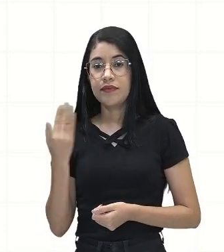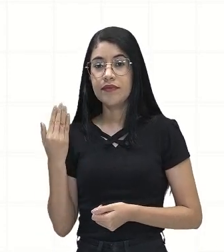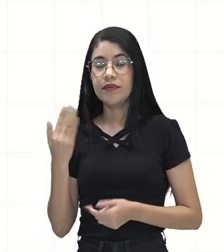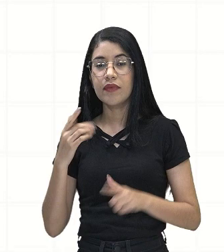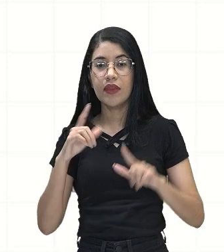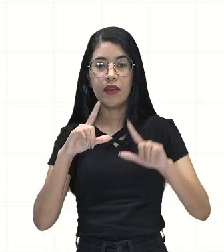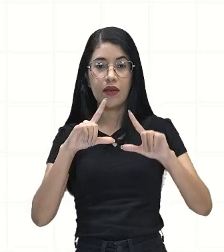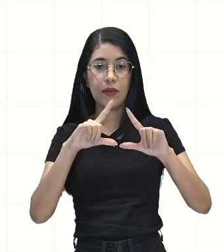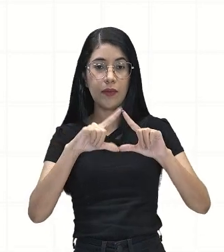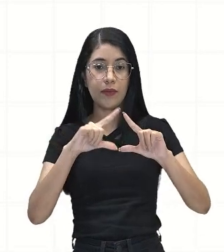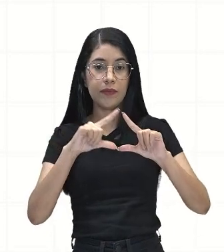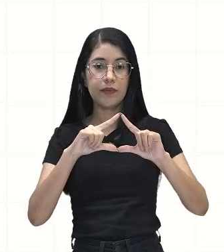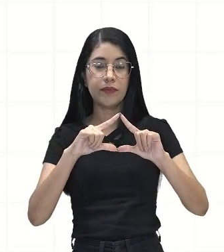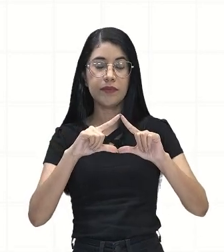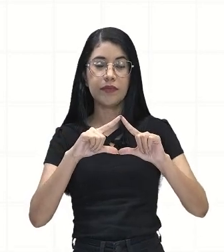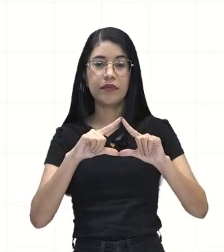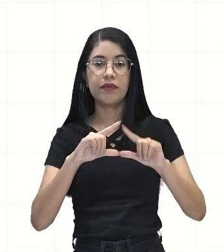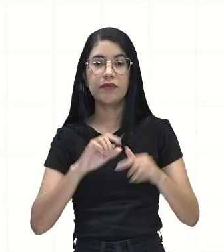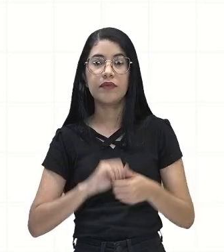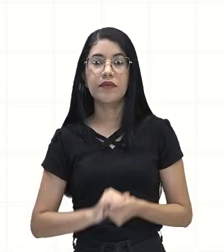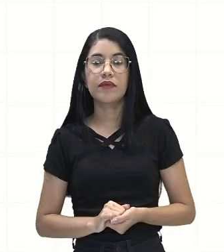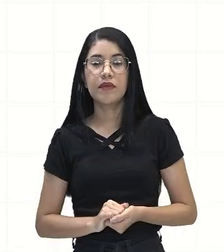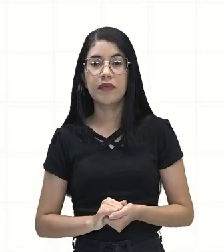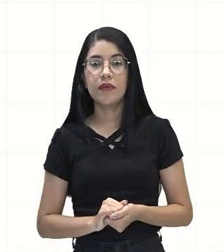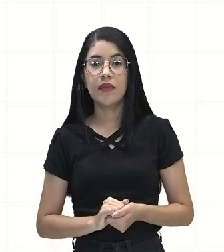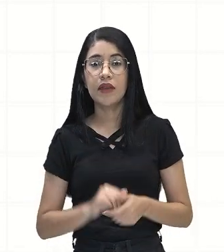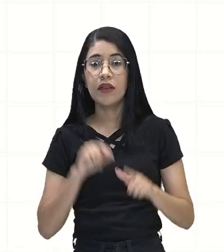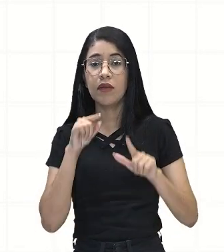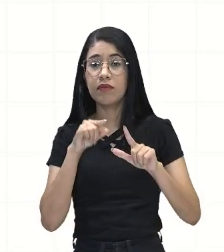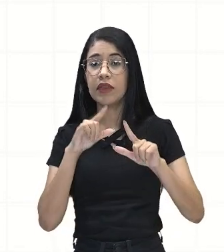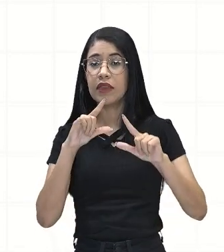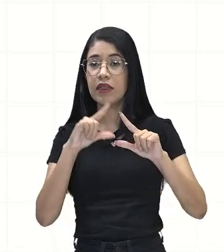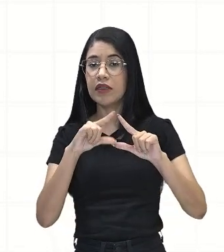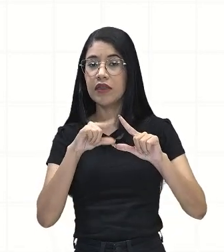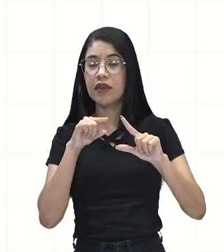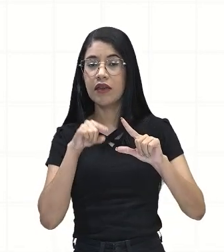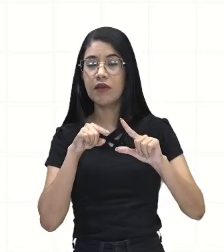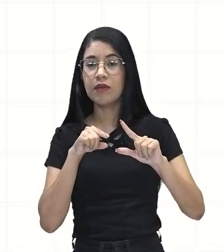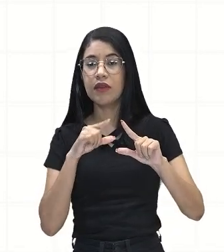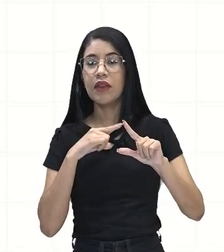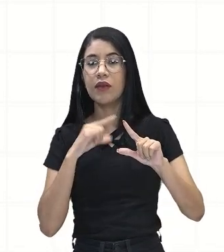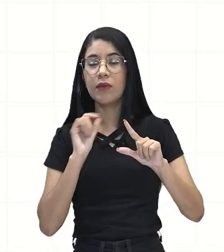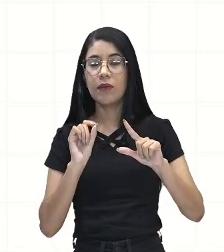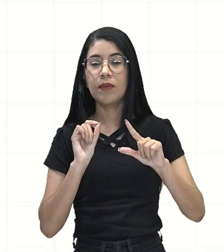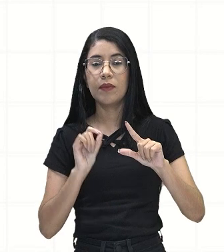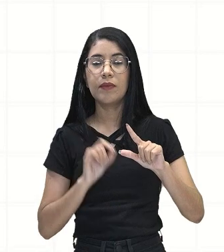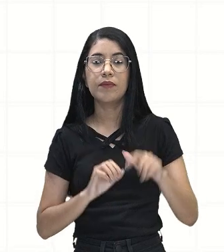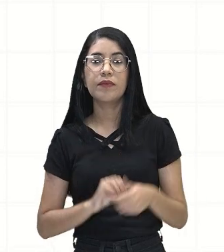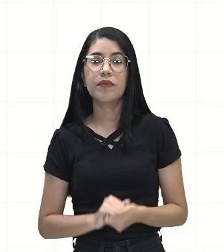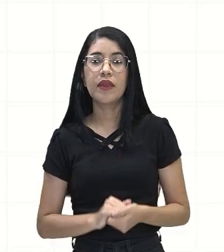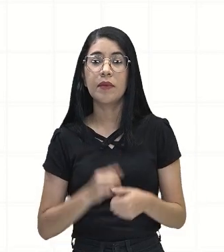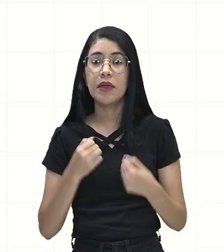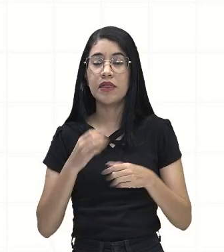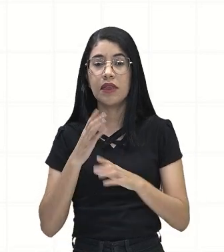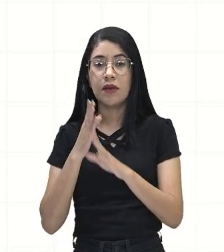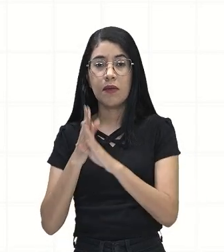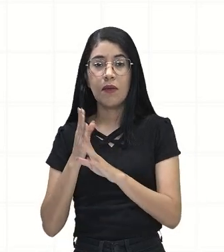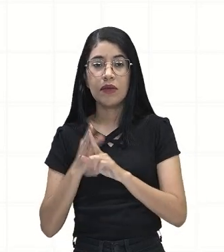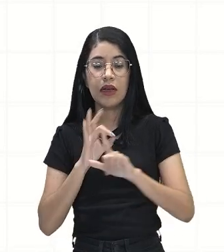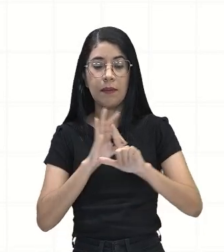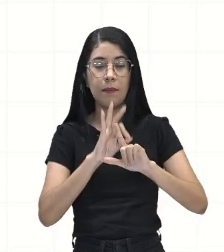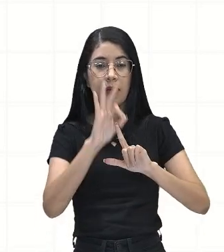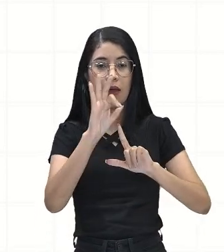aí, e ele fala assim, no triângulo retângulo a seguir, vamos determinar as